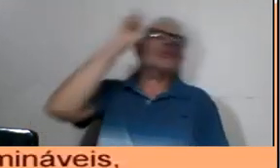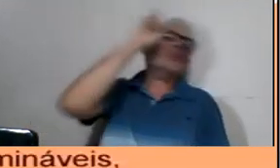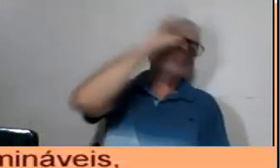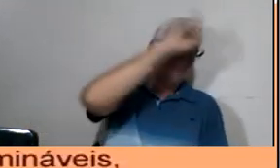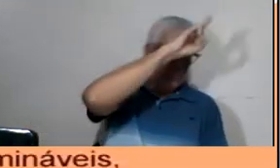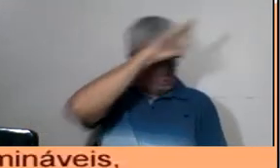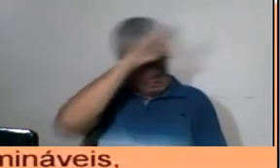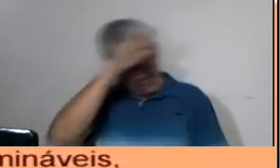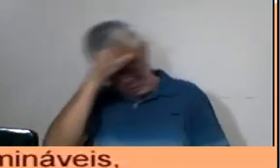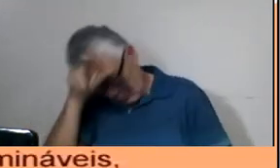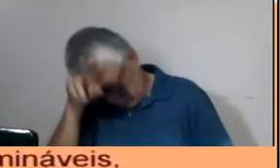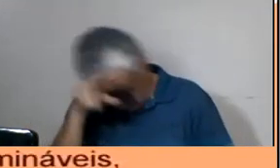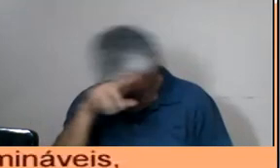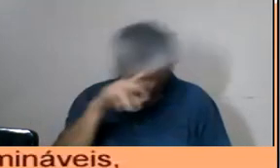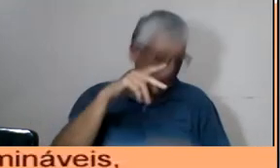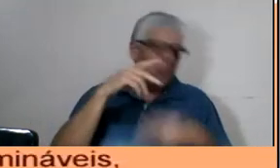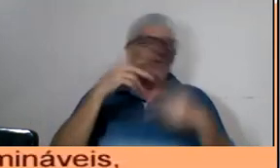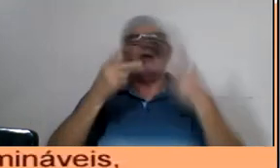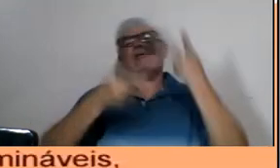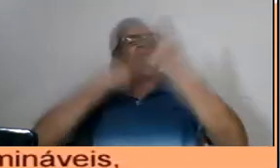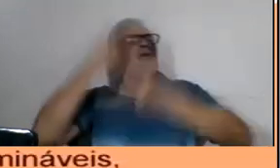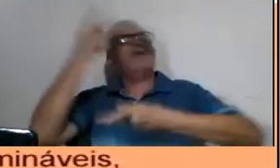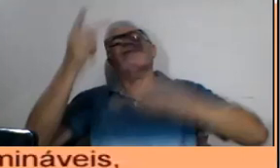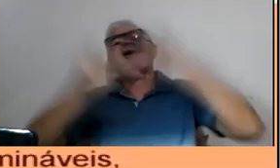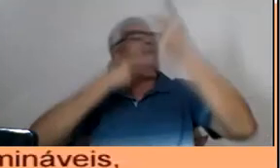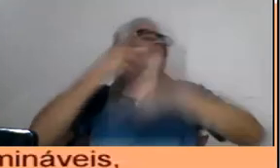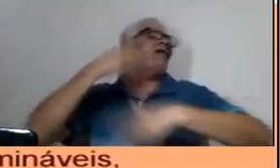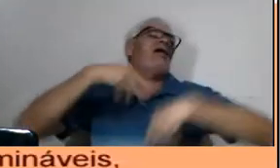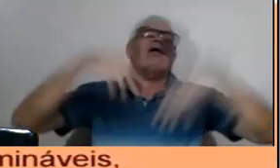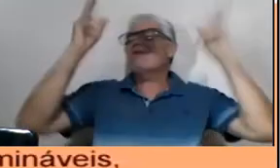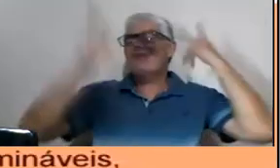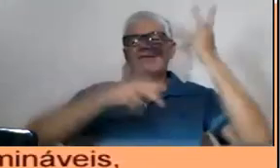templo na primeira invasão. A Bíblia relata que são